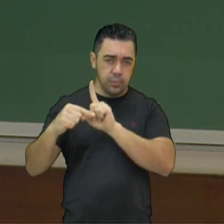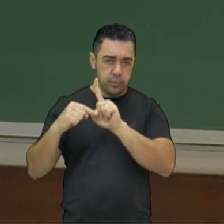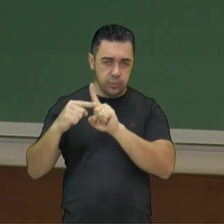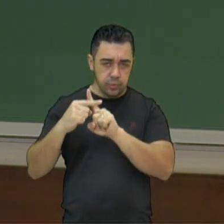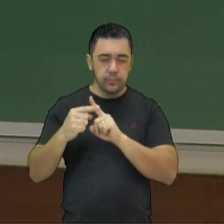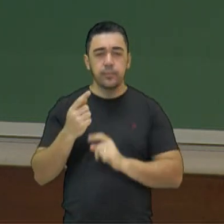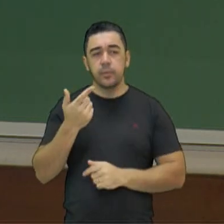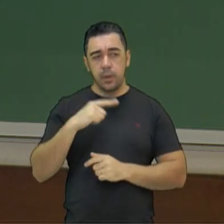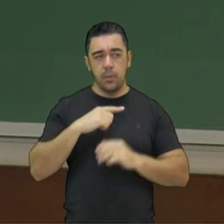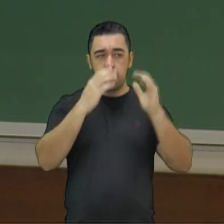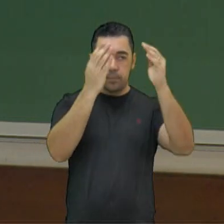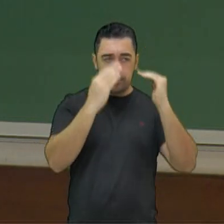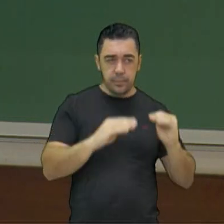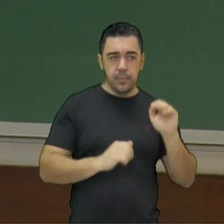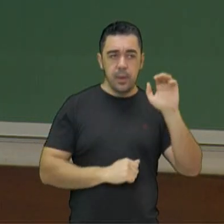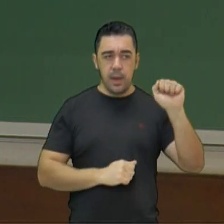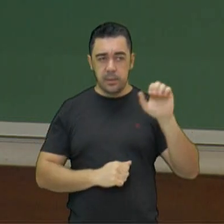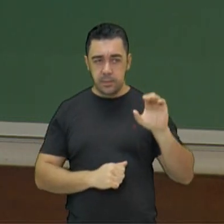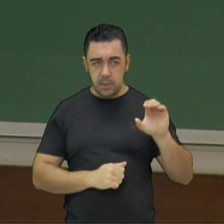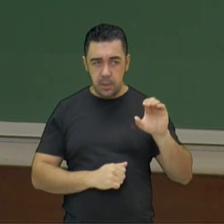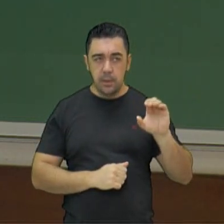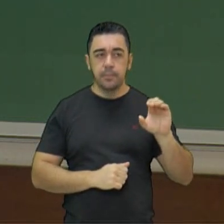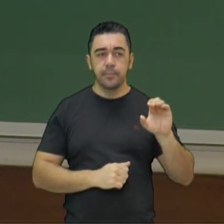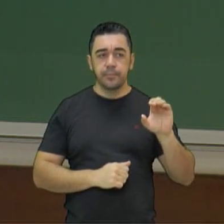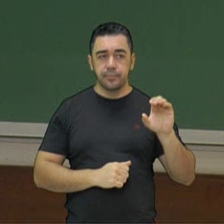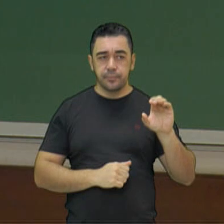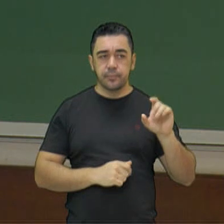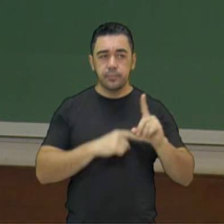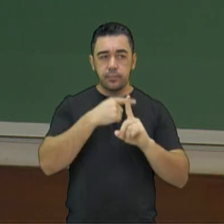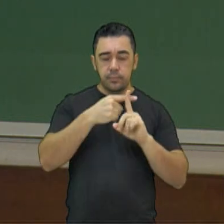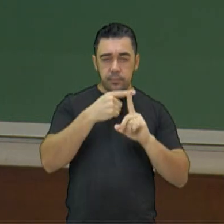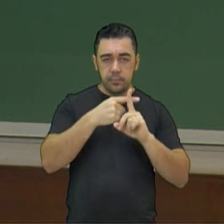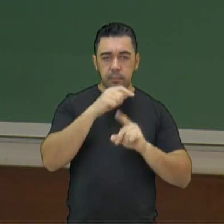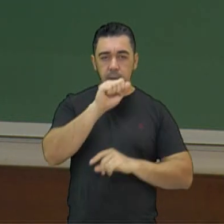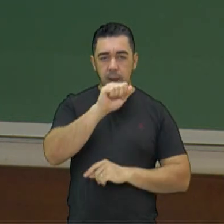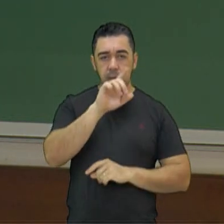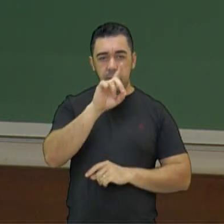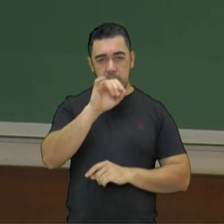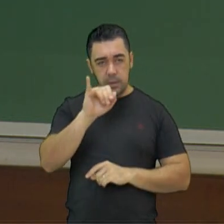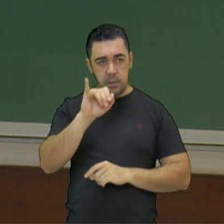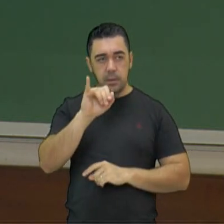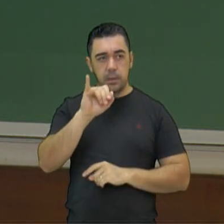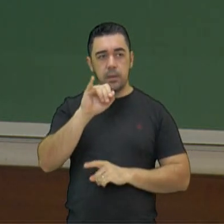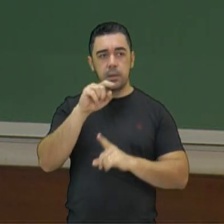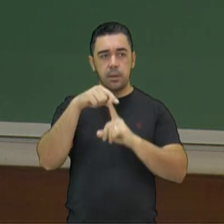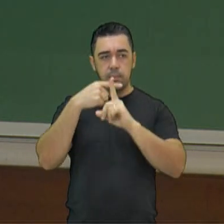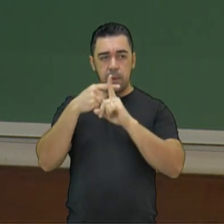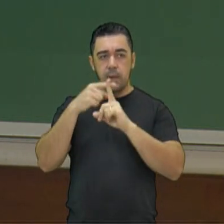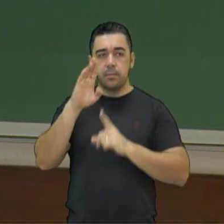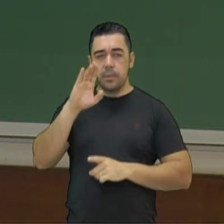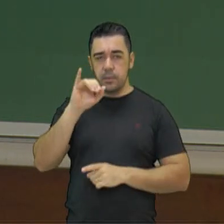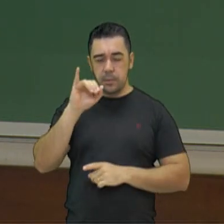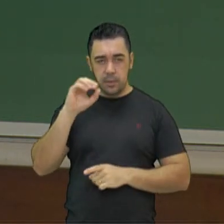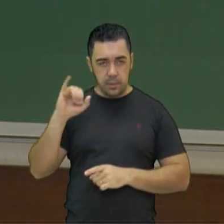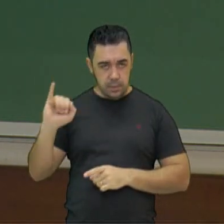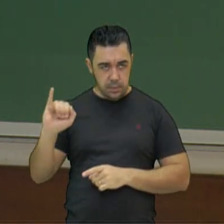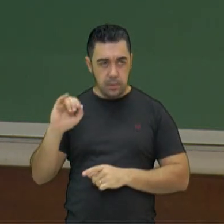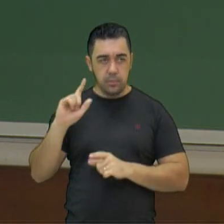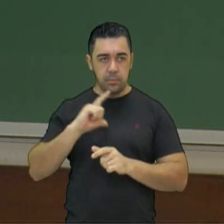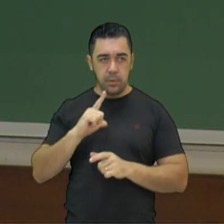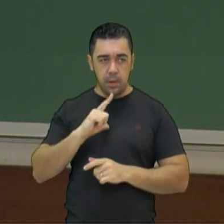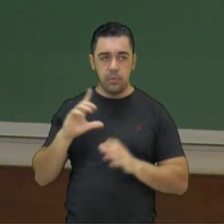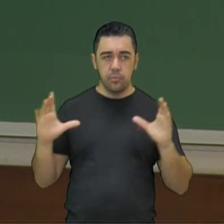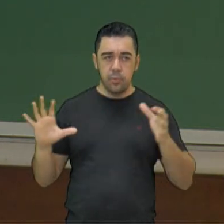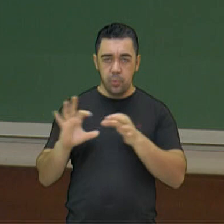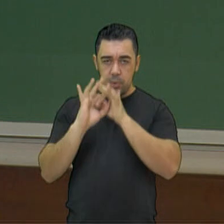vou repetir, então ficou AC, aqui já juntei as partes que são imaginárias,